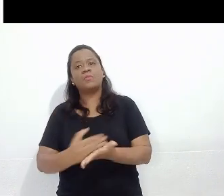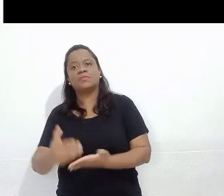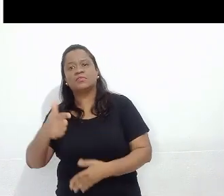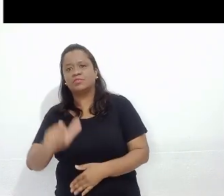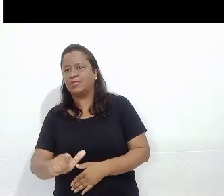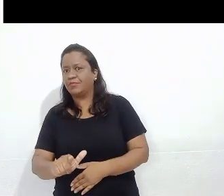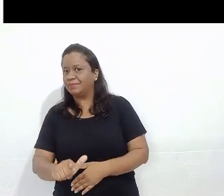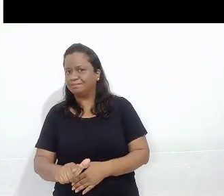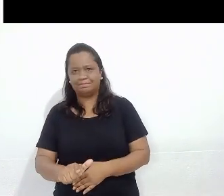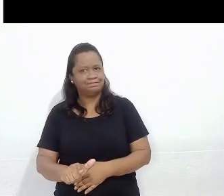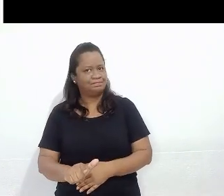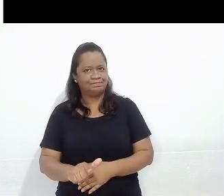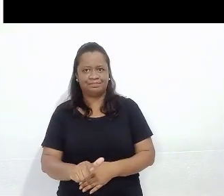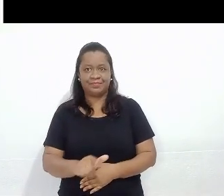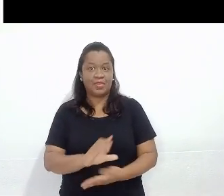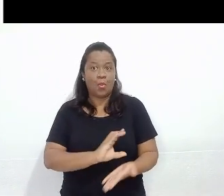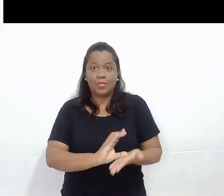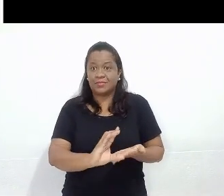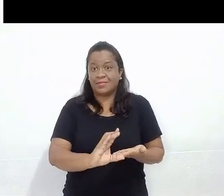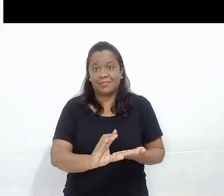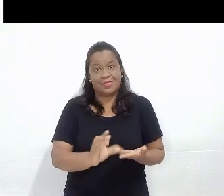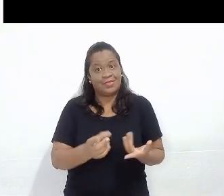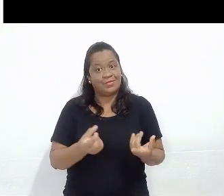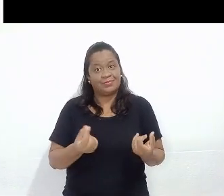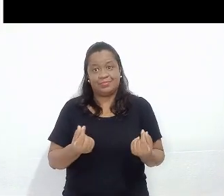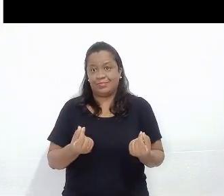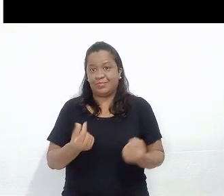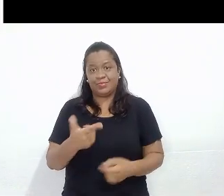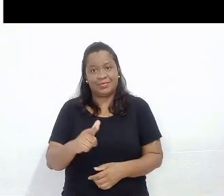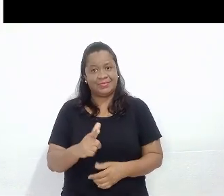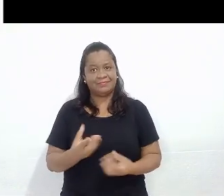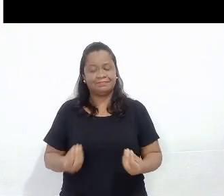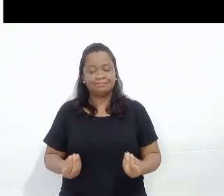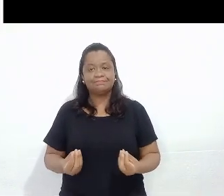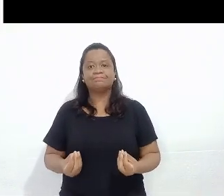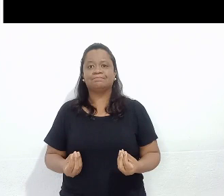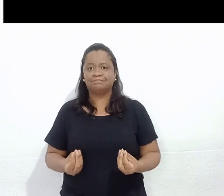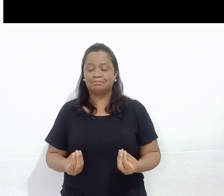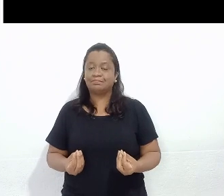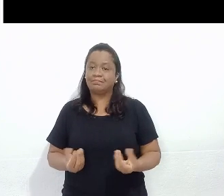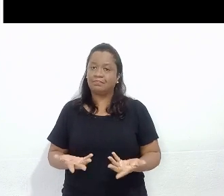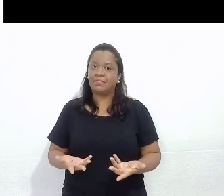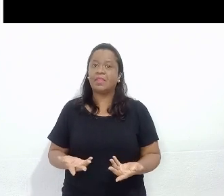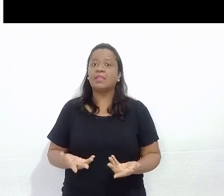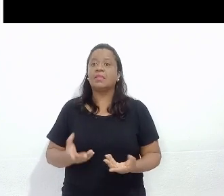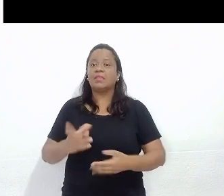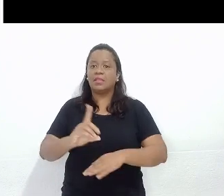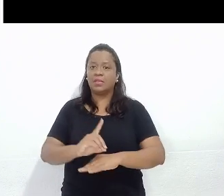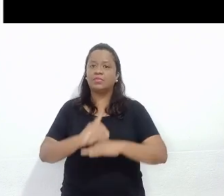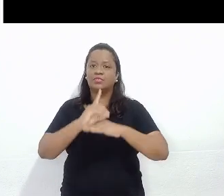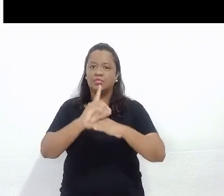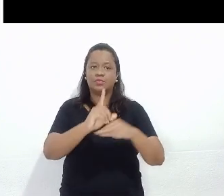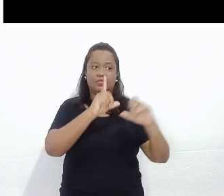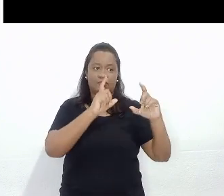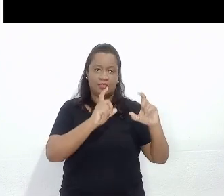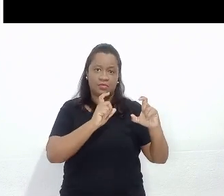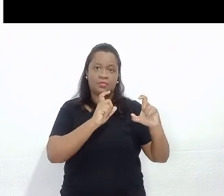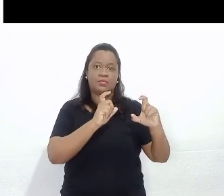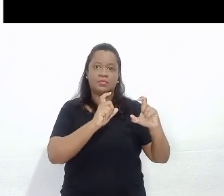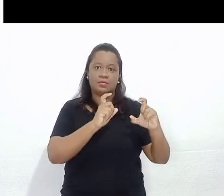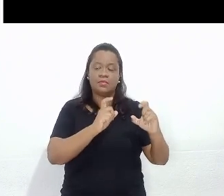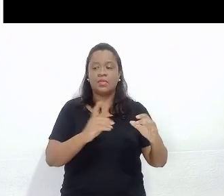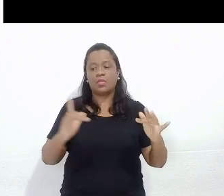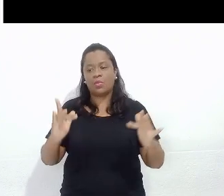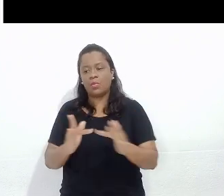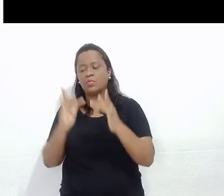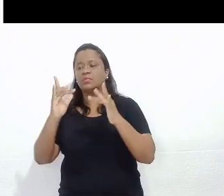tenha nem orçamento para fazer isso. Né? Então, o diretor de fotografia ele tem que estar sempre em contato com o diretor geral do filme e